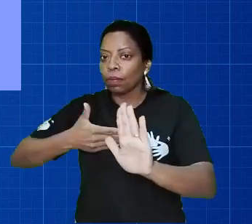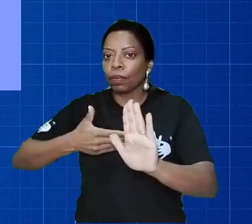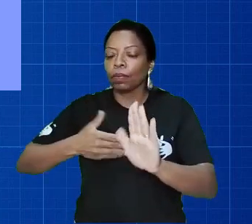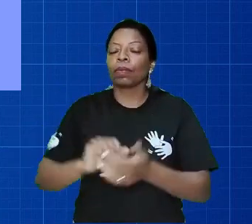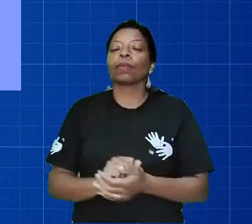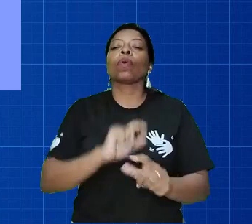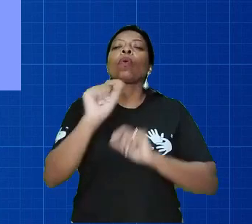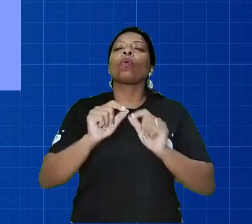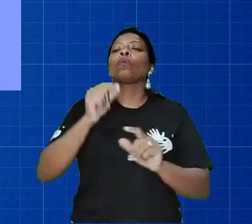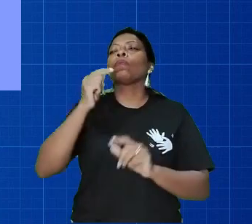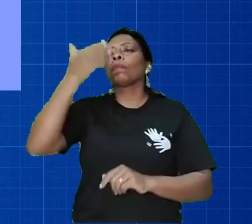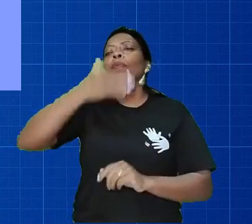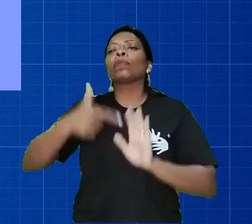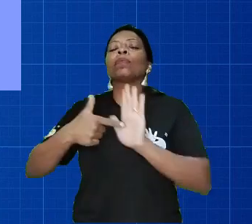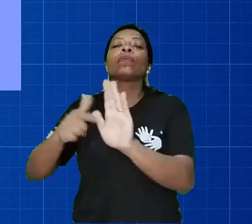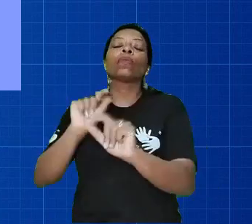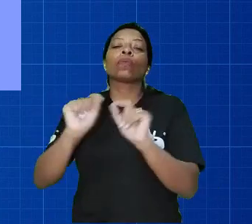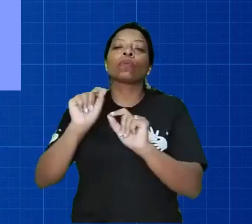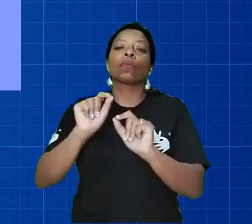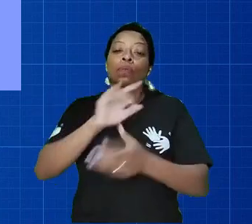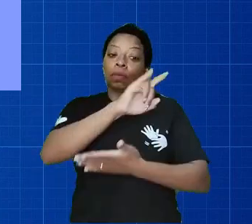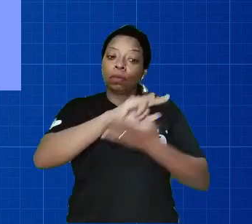todos os documentos que